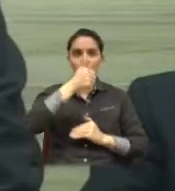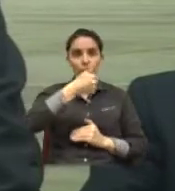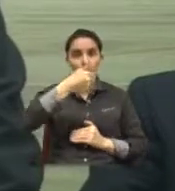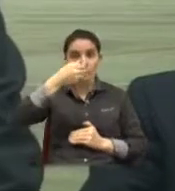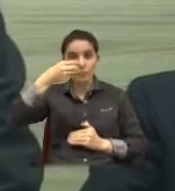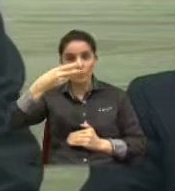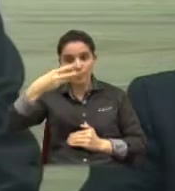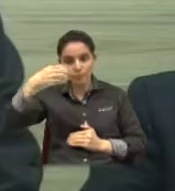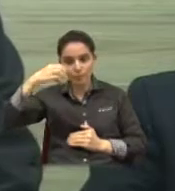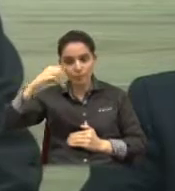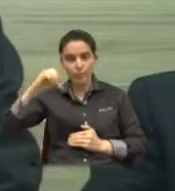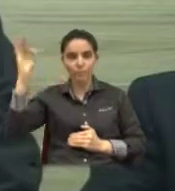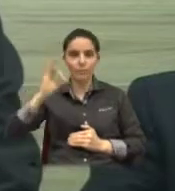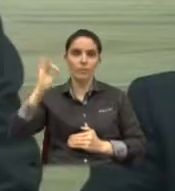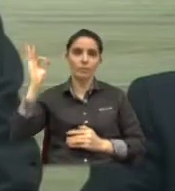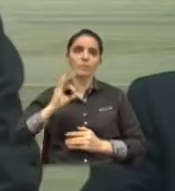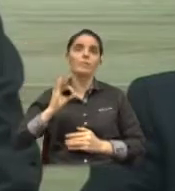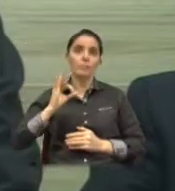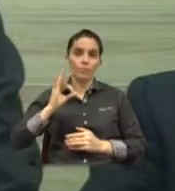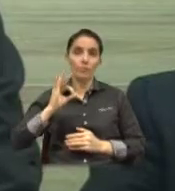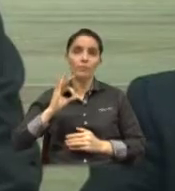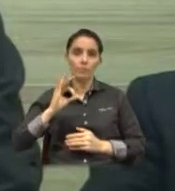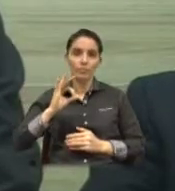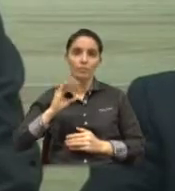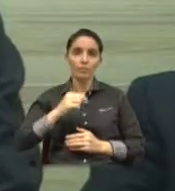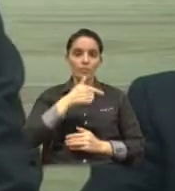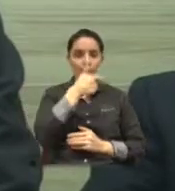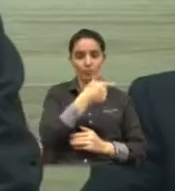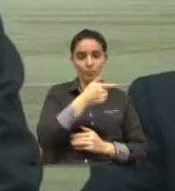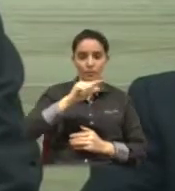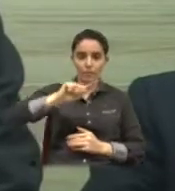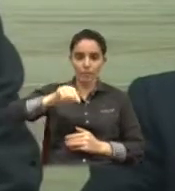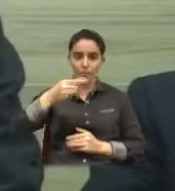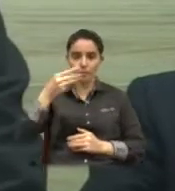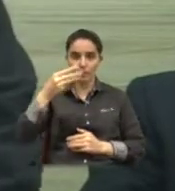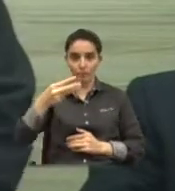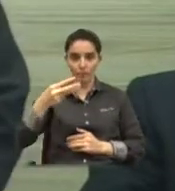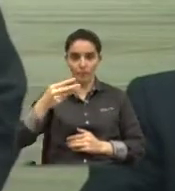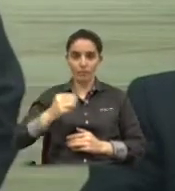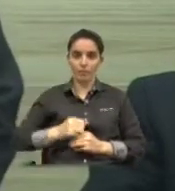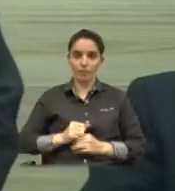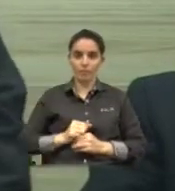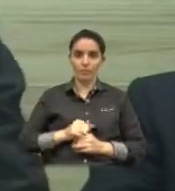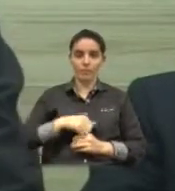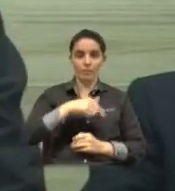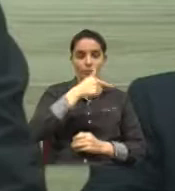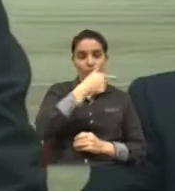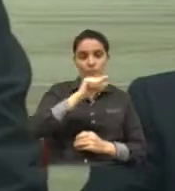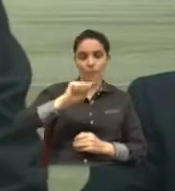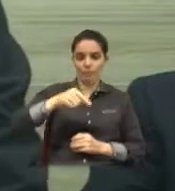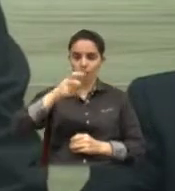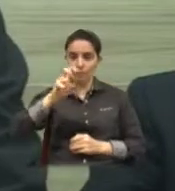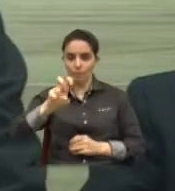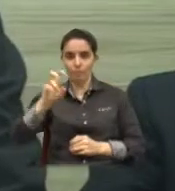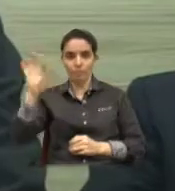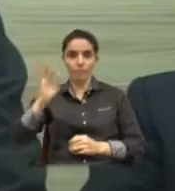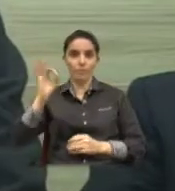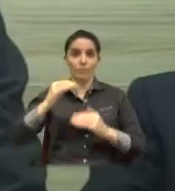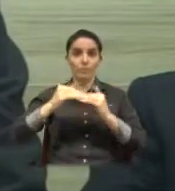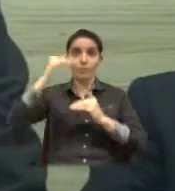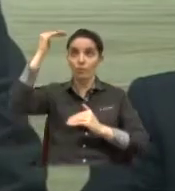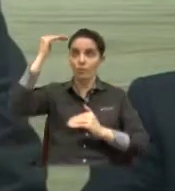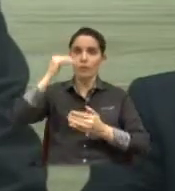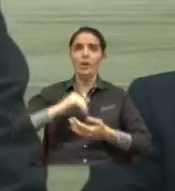139%, passando de 2,3% para 5,5%. As